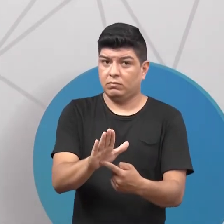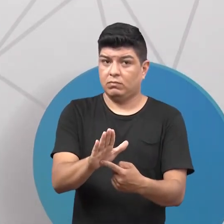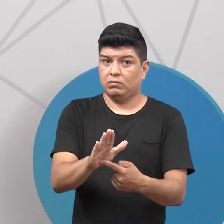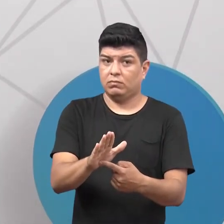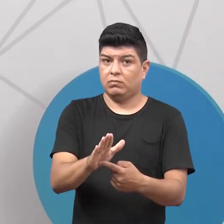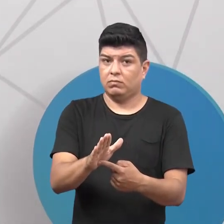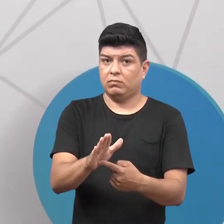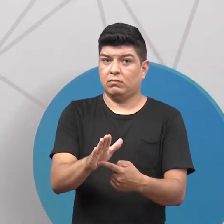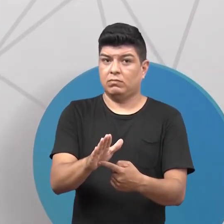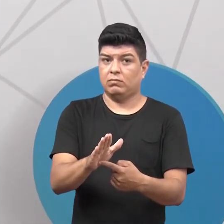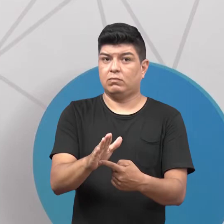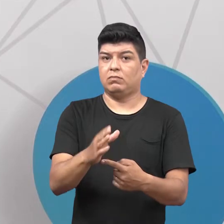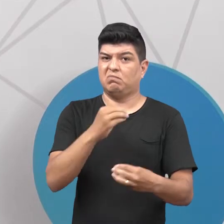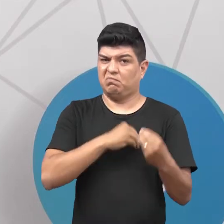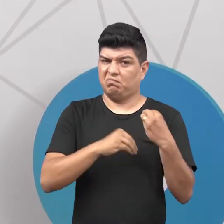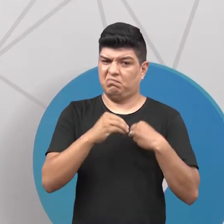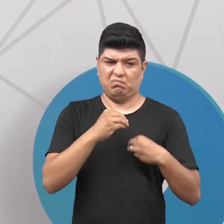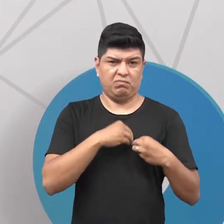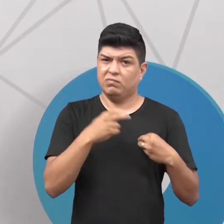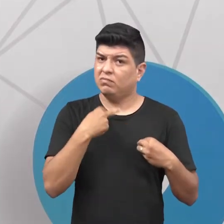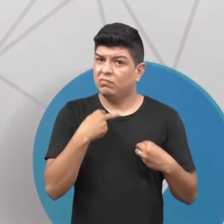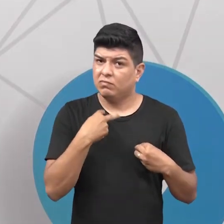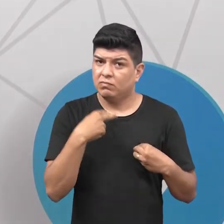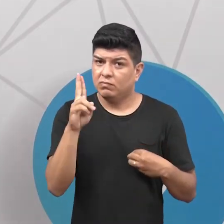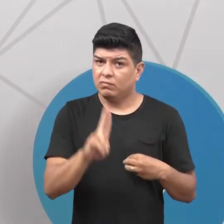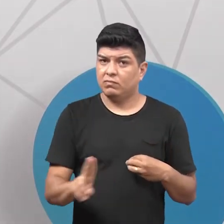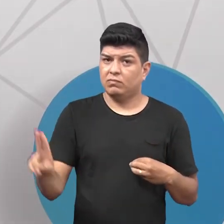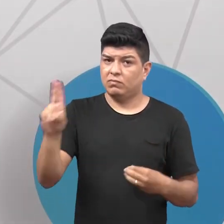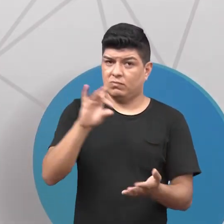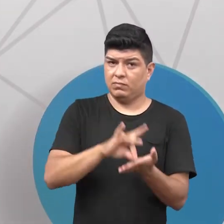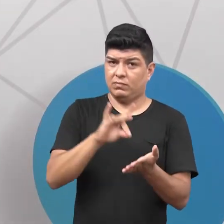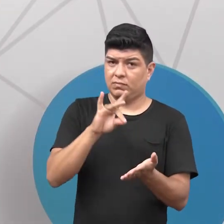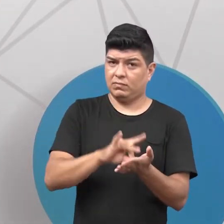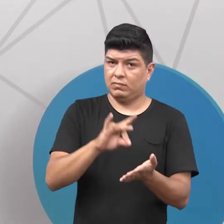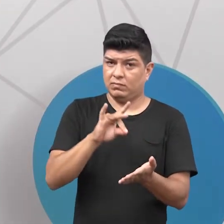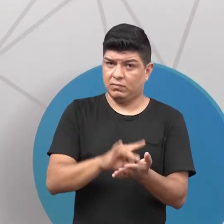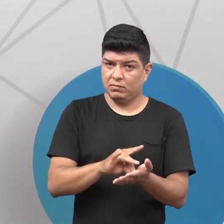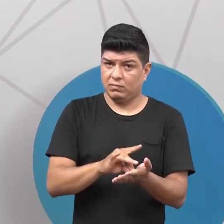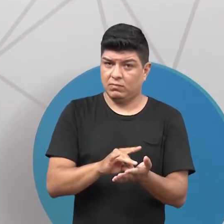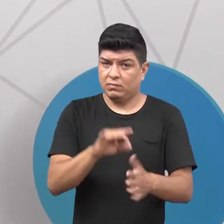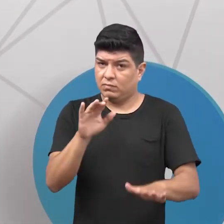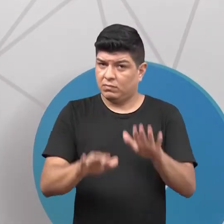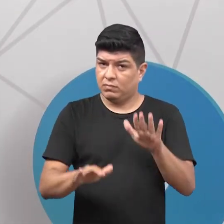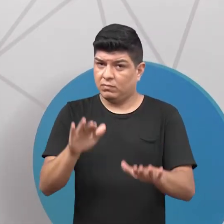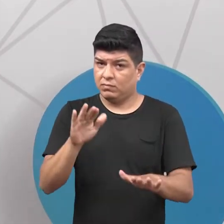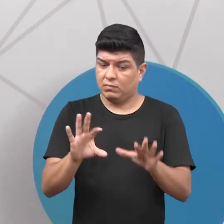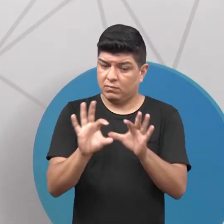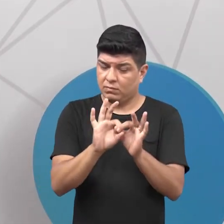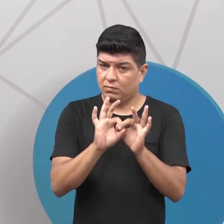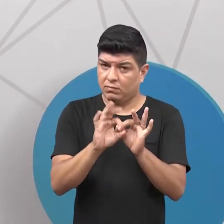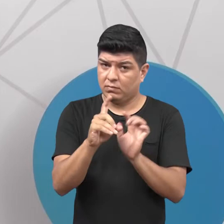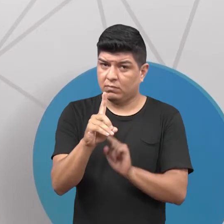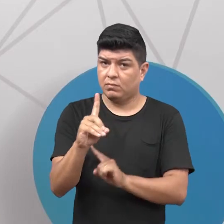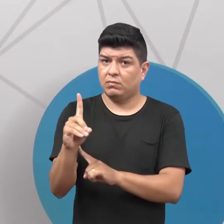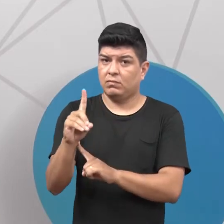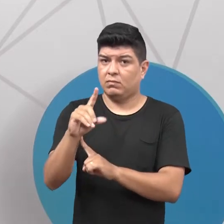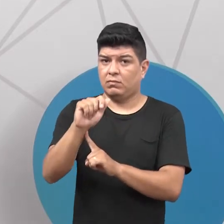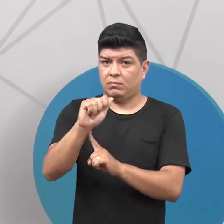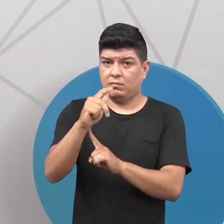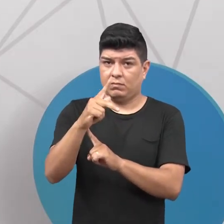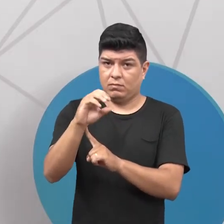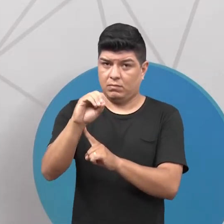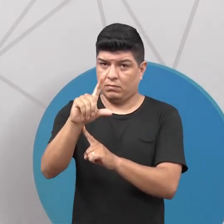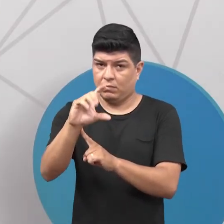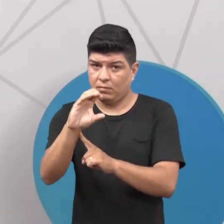elementos dionisíacos como pecado. Então o uso da razão e o uso da ponderação é ligado ao deus Apolo.